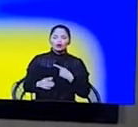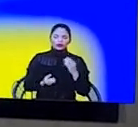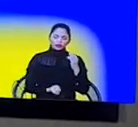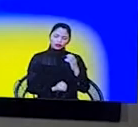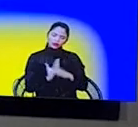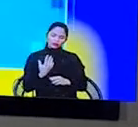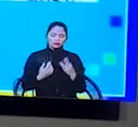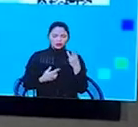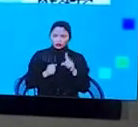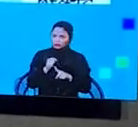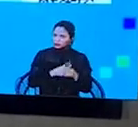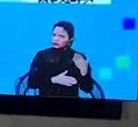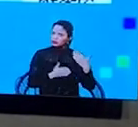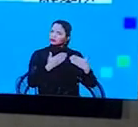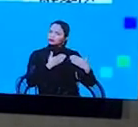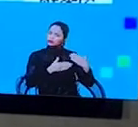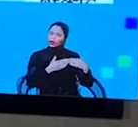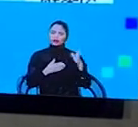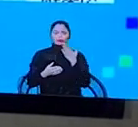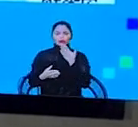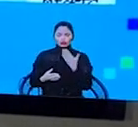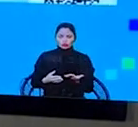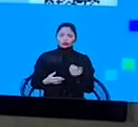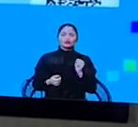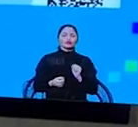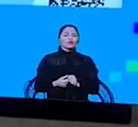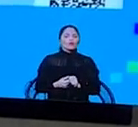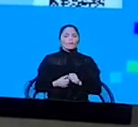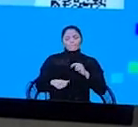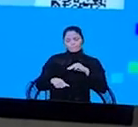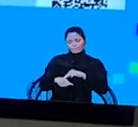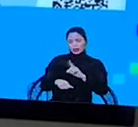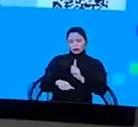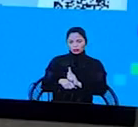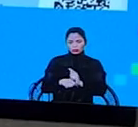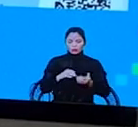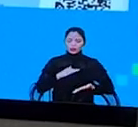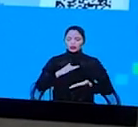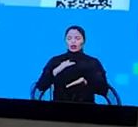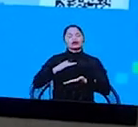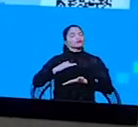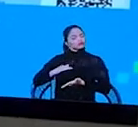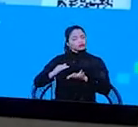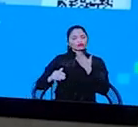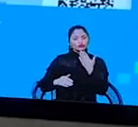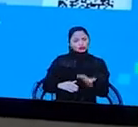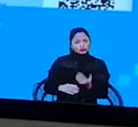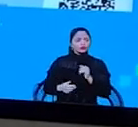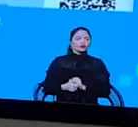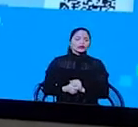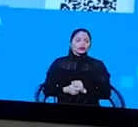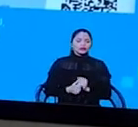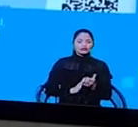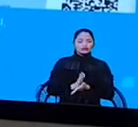há uns 3 meses atrás, dentro da gestão de pedidos, um módulo chamado Magalu Entregas Expedição de Pedidos. Onde, se você